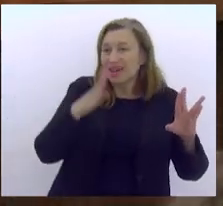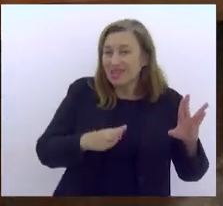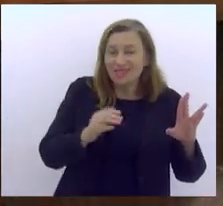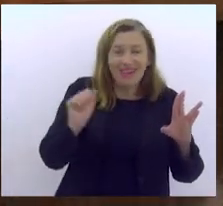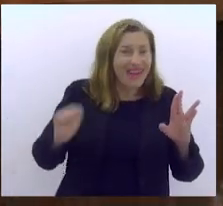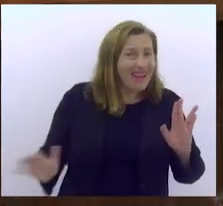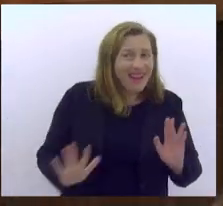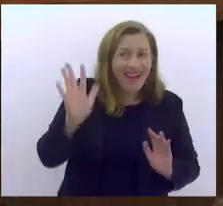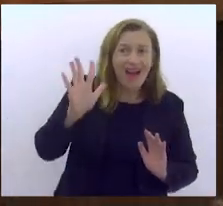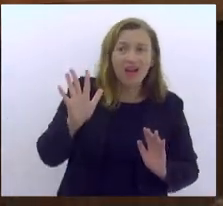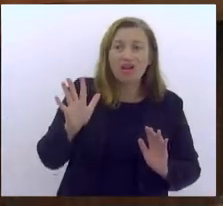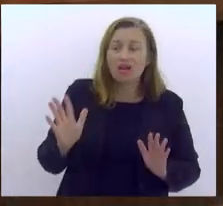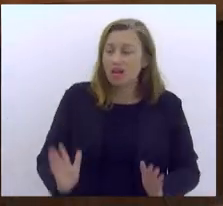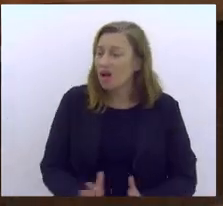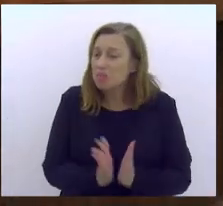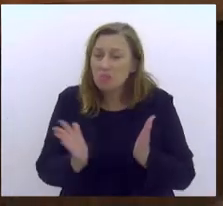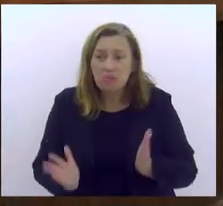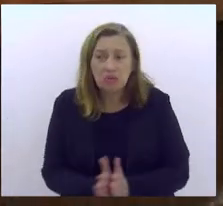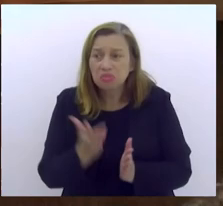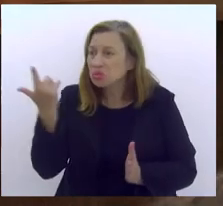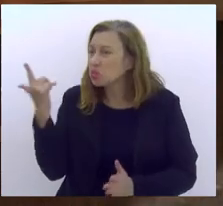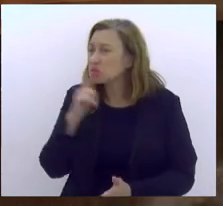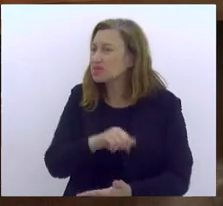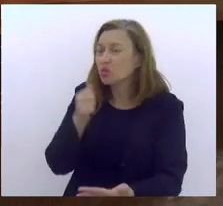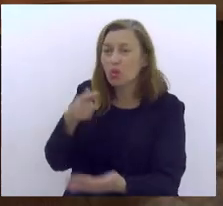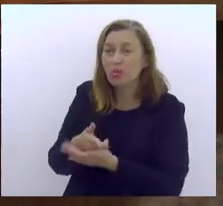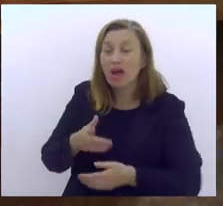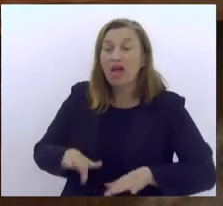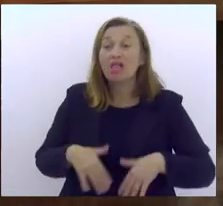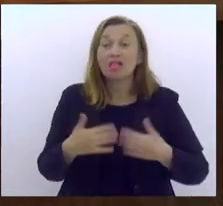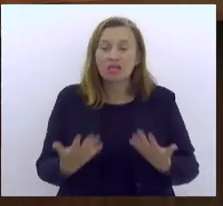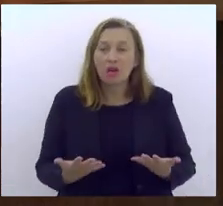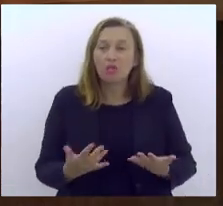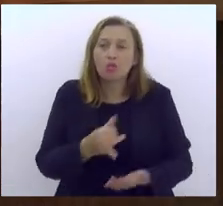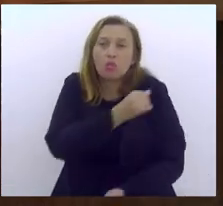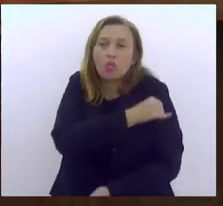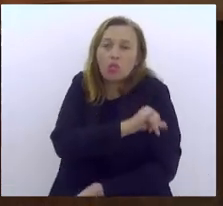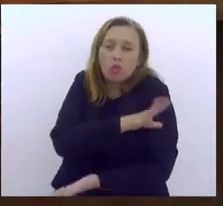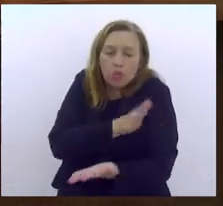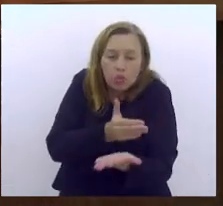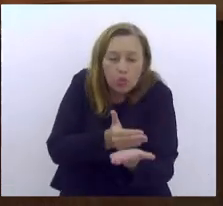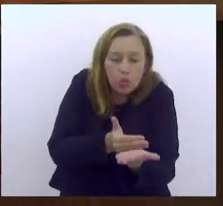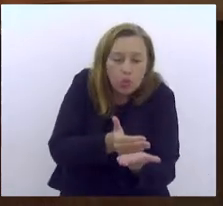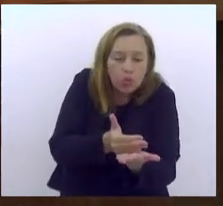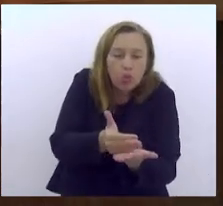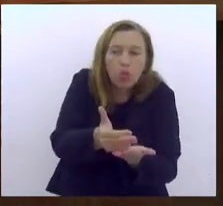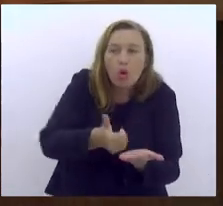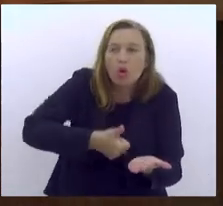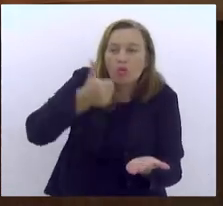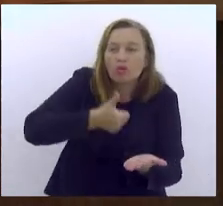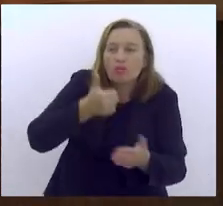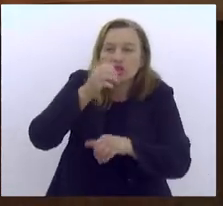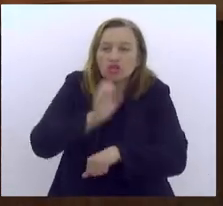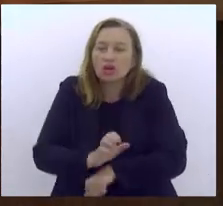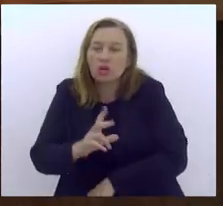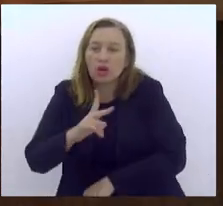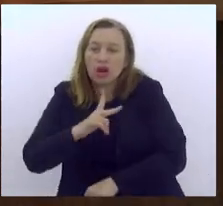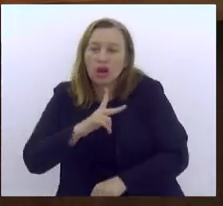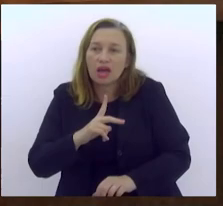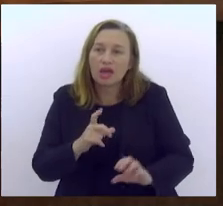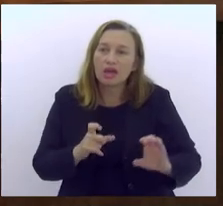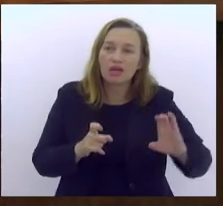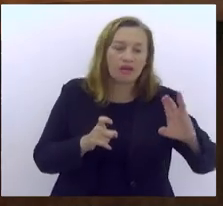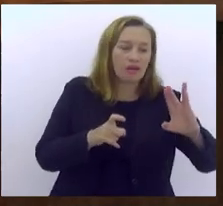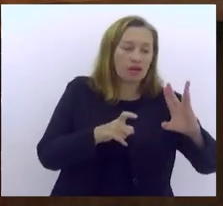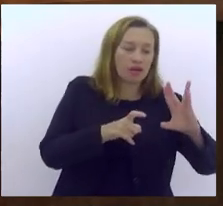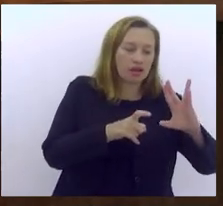não conseguem ter acesso. Então, embora o Rio tenha sido pioneiro, primeiro estado a ter uma lei pró-cannabis